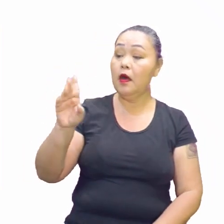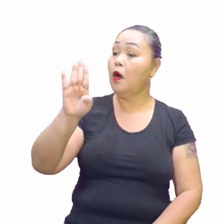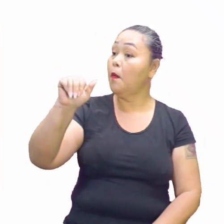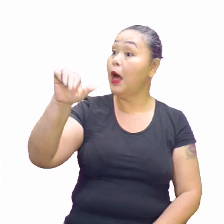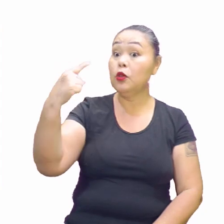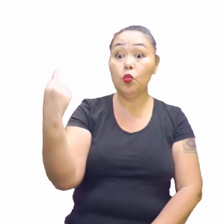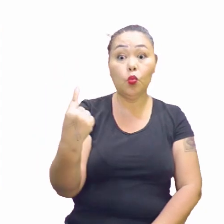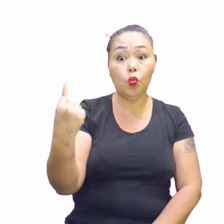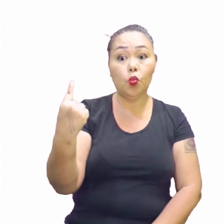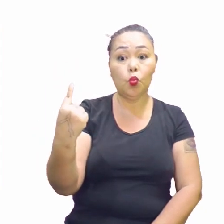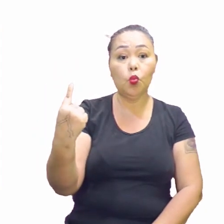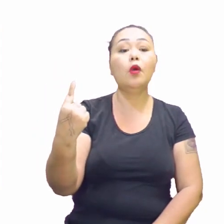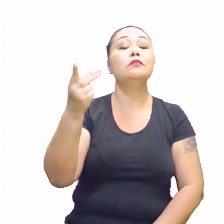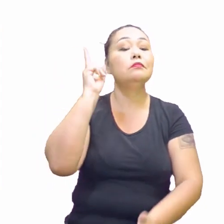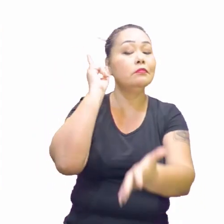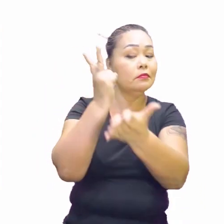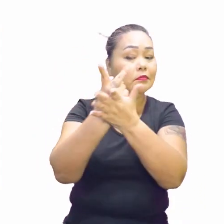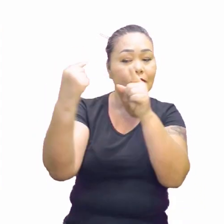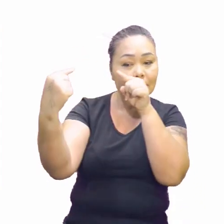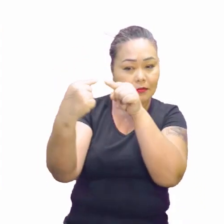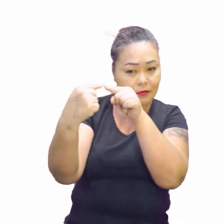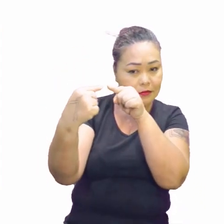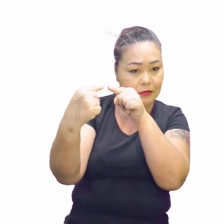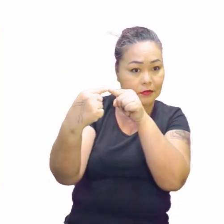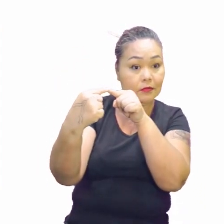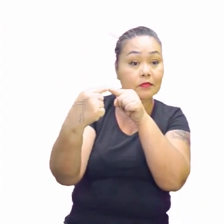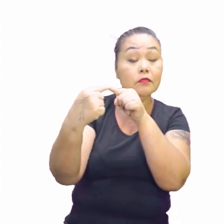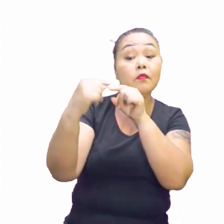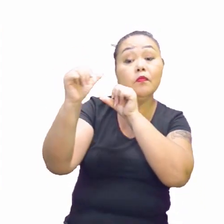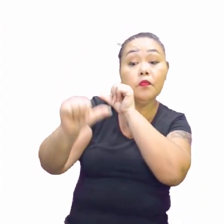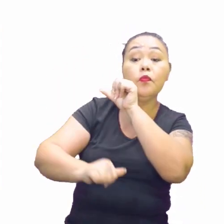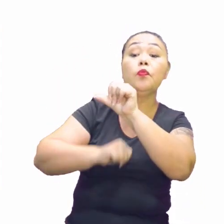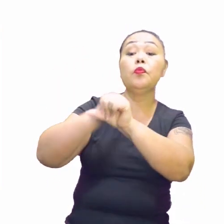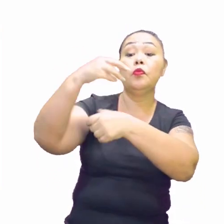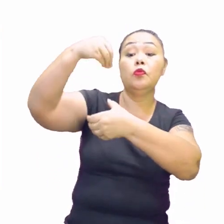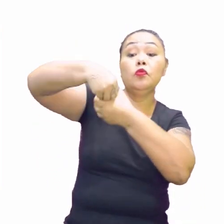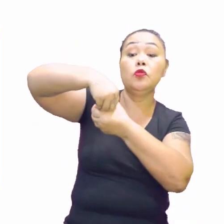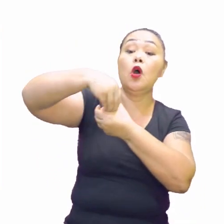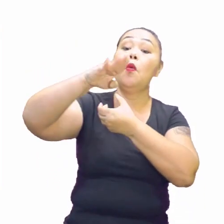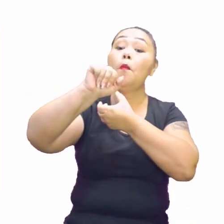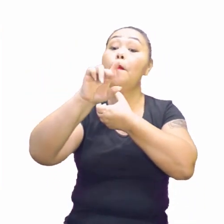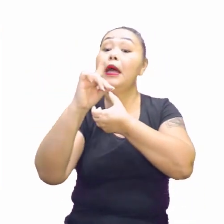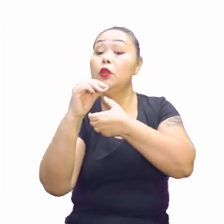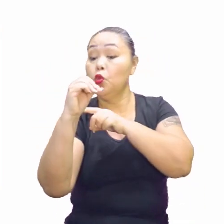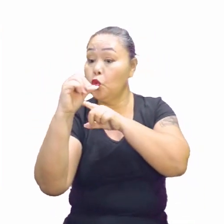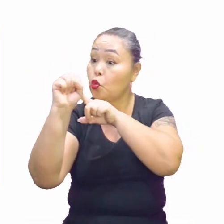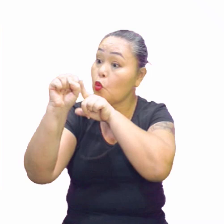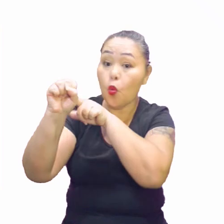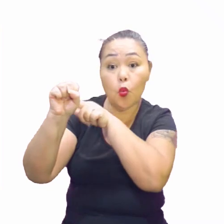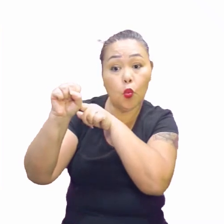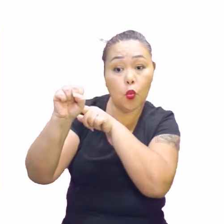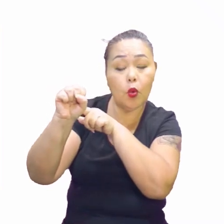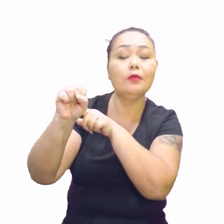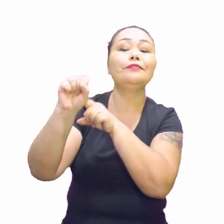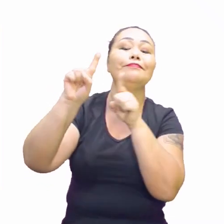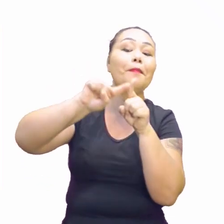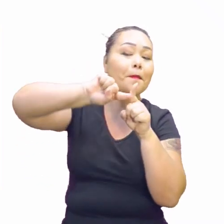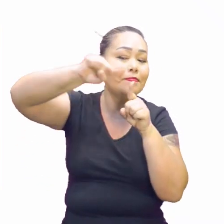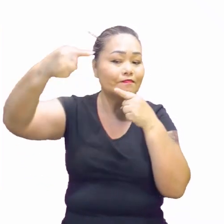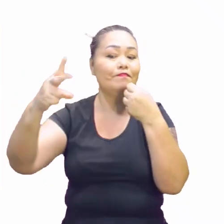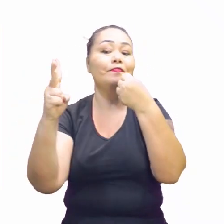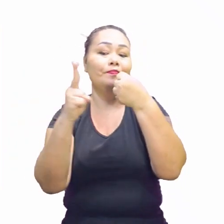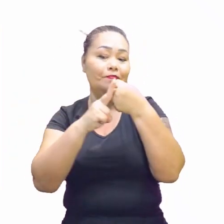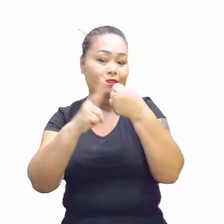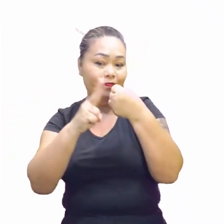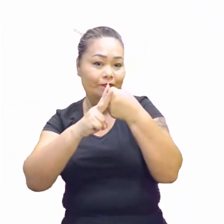no singular, então fica fazendo a concordância. Se o núcleo estiver no plural, então, tem que pluralizar o